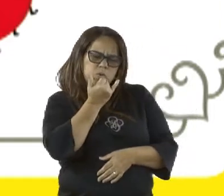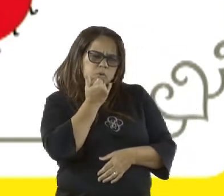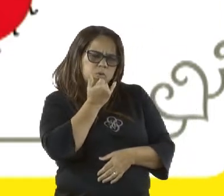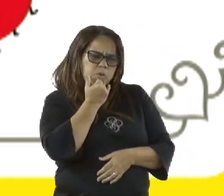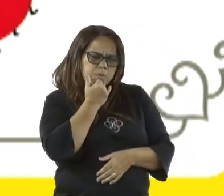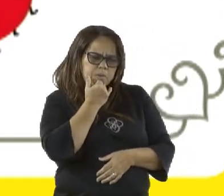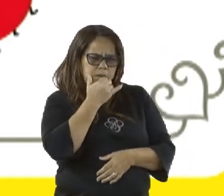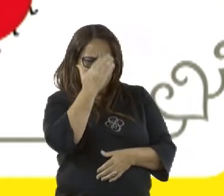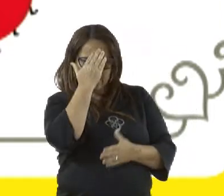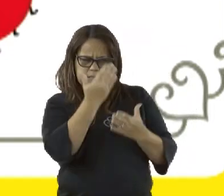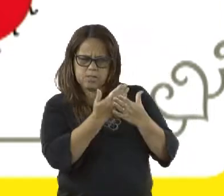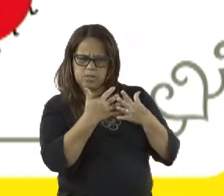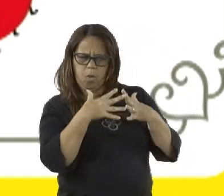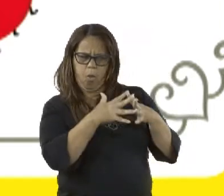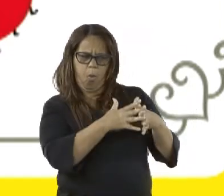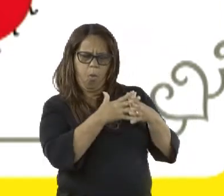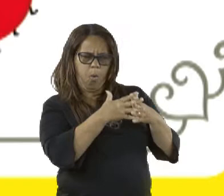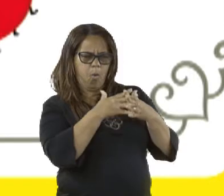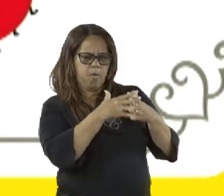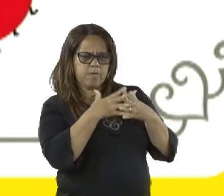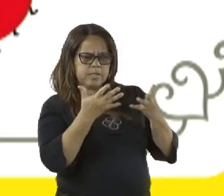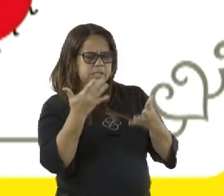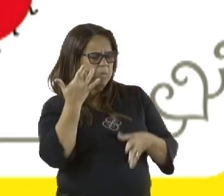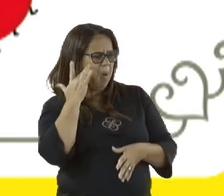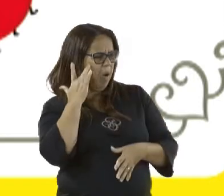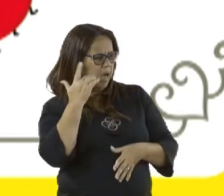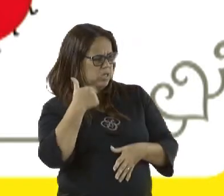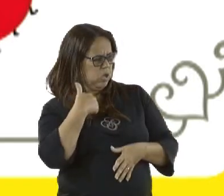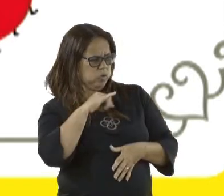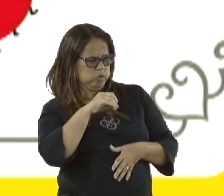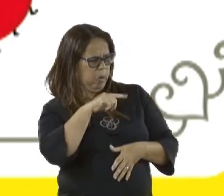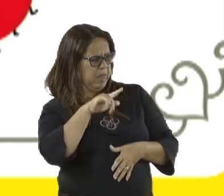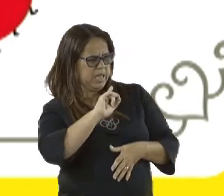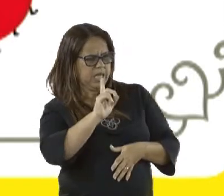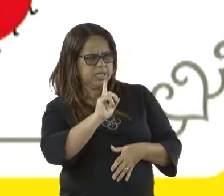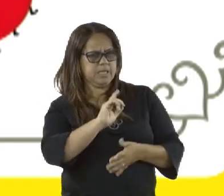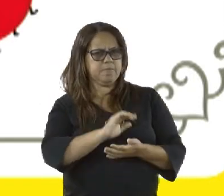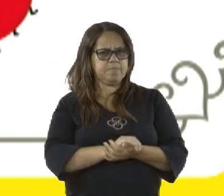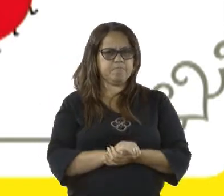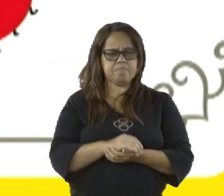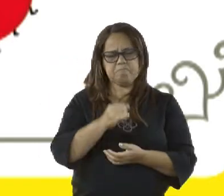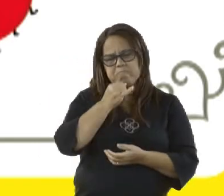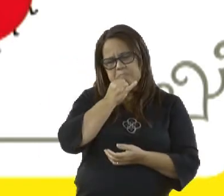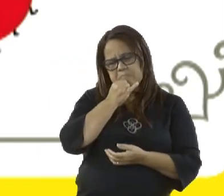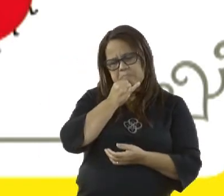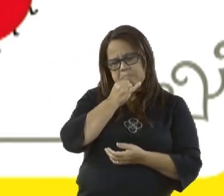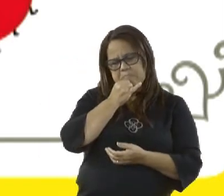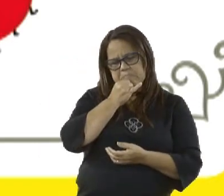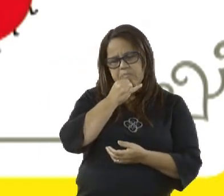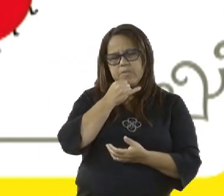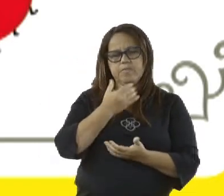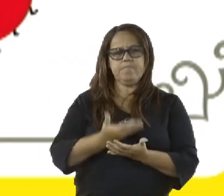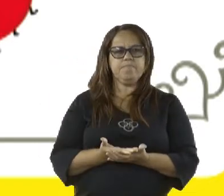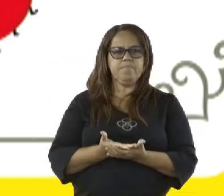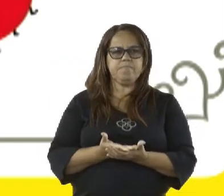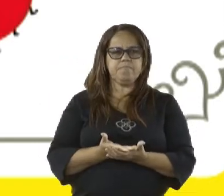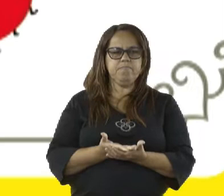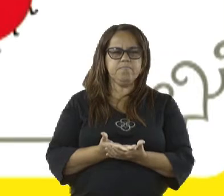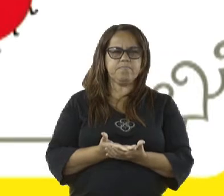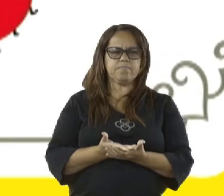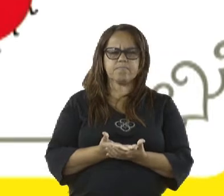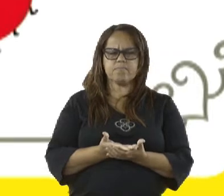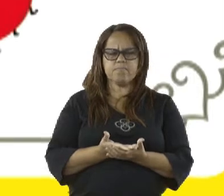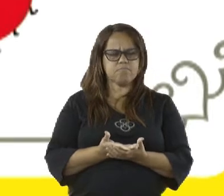Desculpe-me. Acredito que a senhora se confundiu. Acho que não sou uma Joaninha, disse a Joaninha triste. E